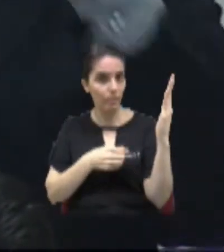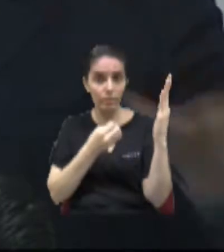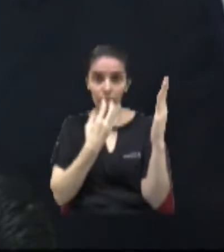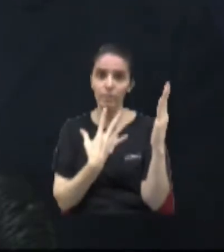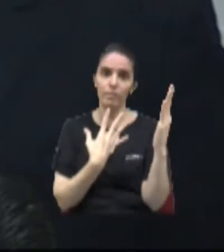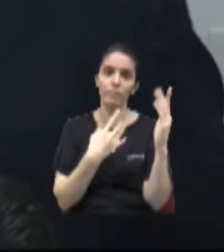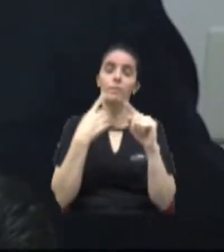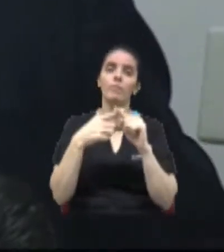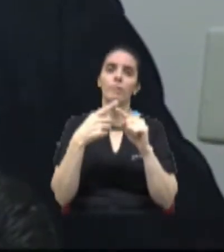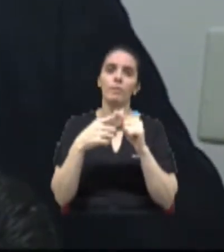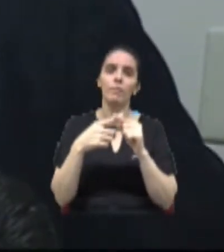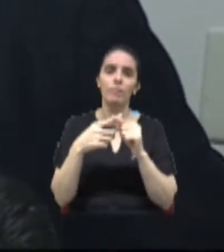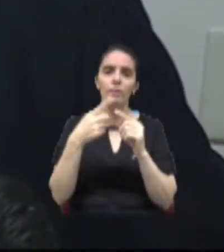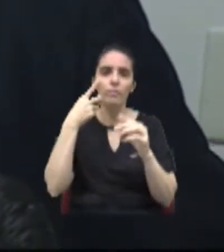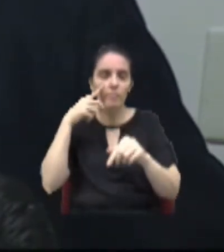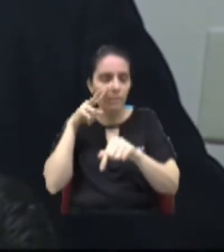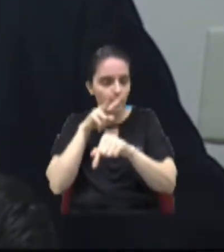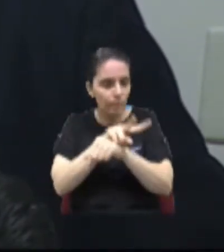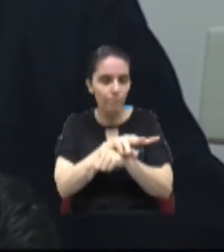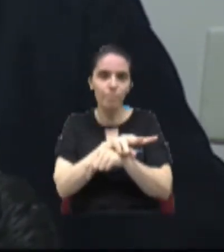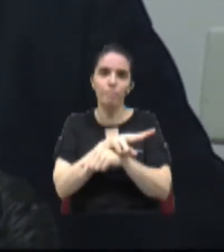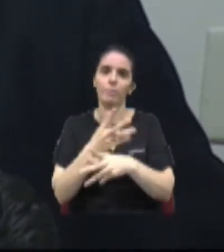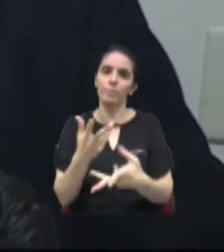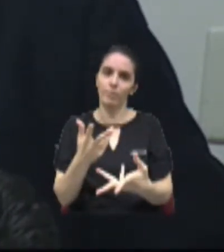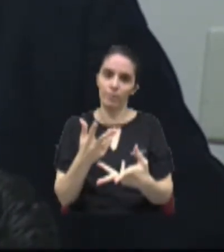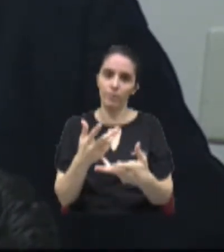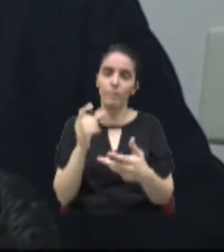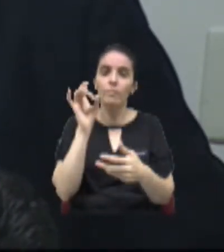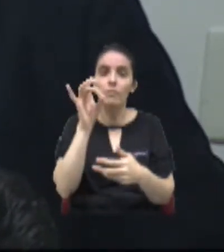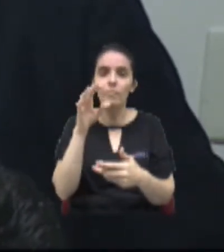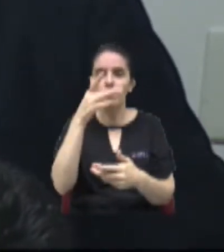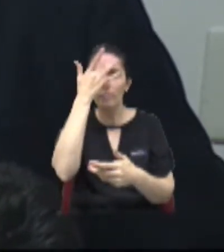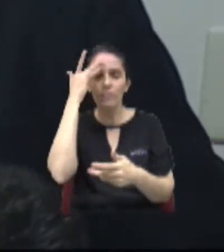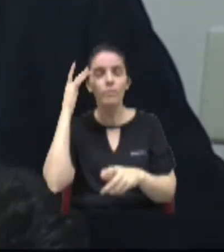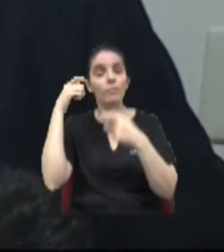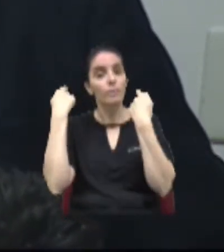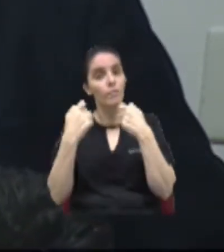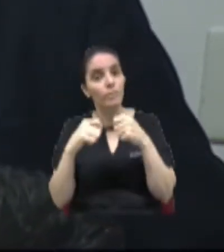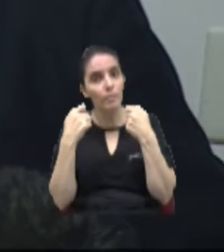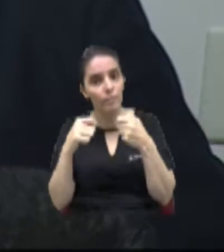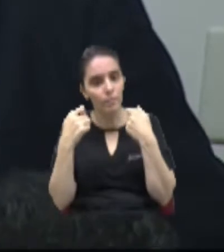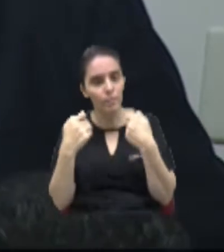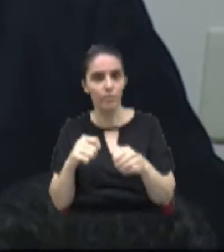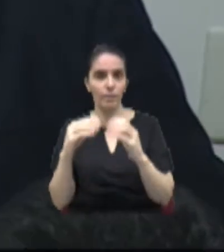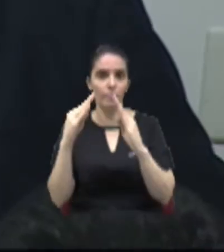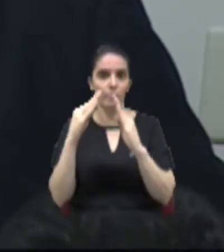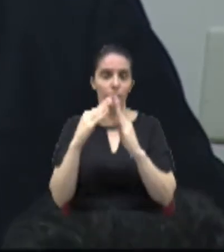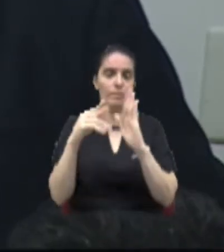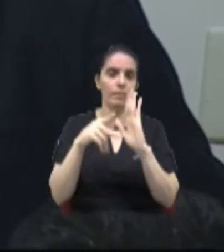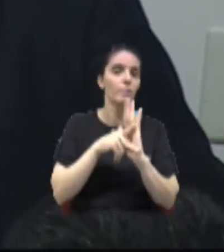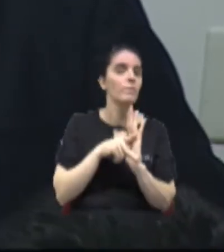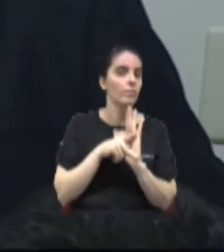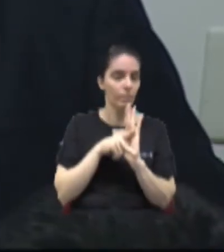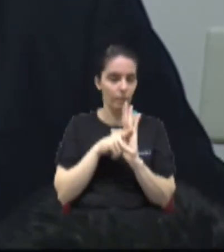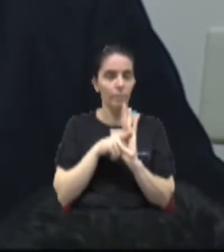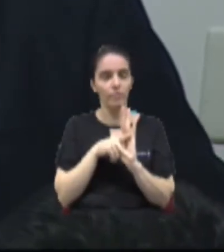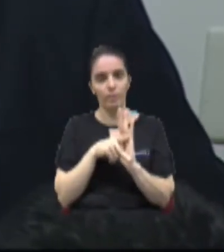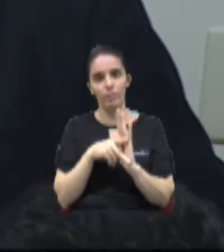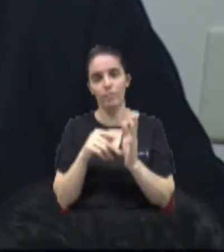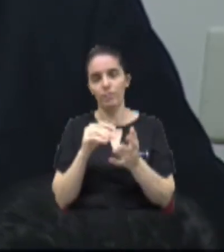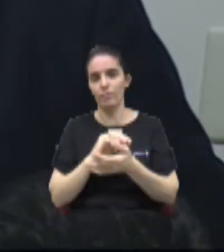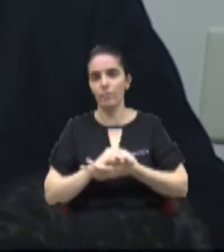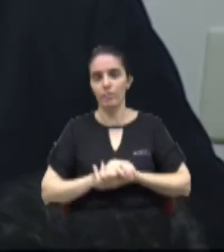inclusive, imóvel, para poder fazer uma denúncia. Então, isso aconteceu muito nos anos